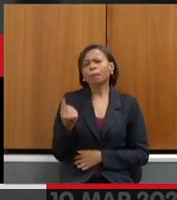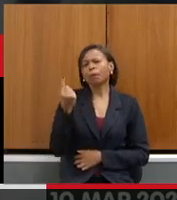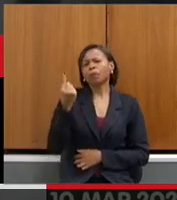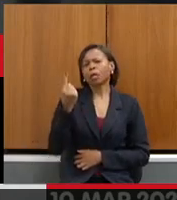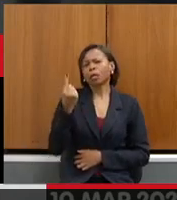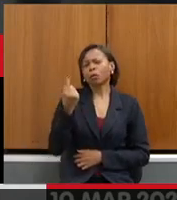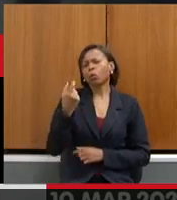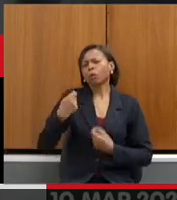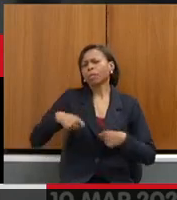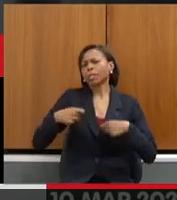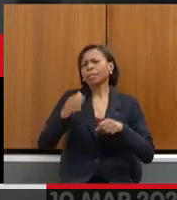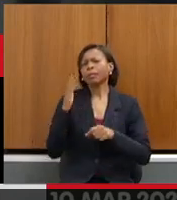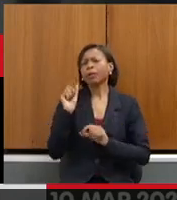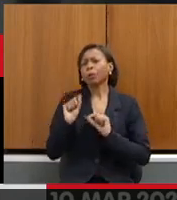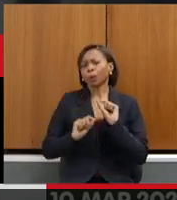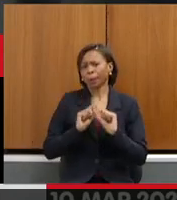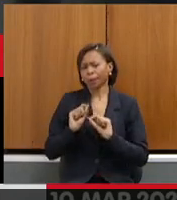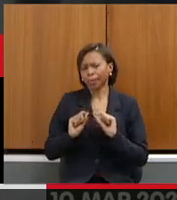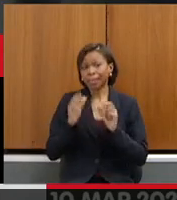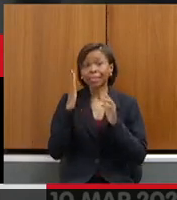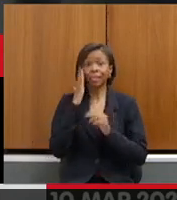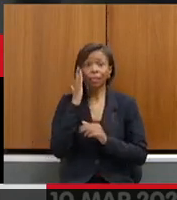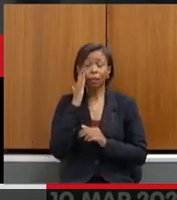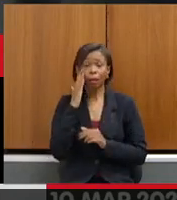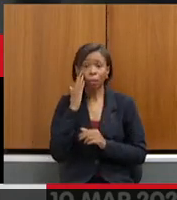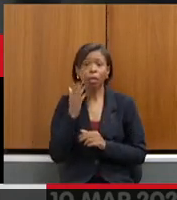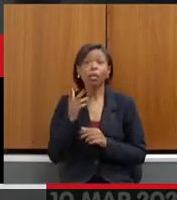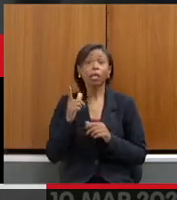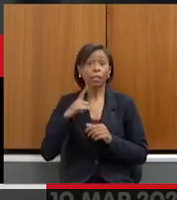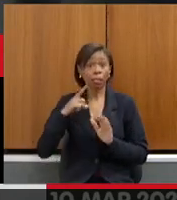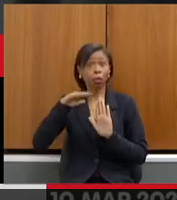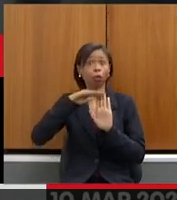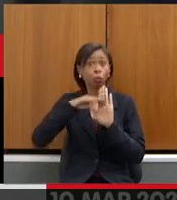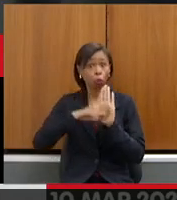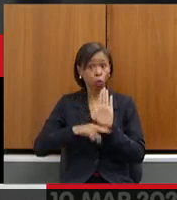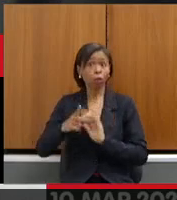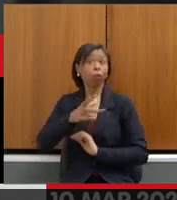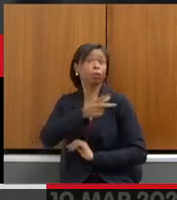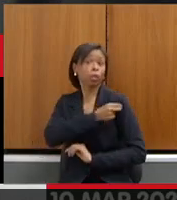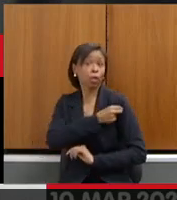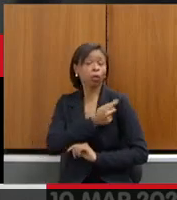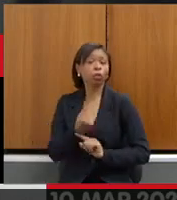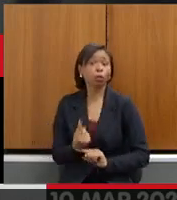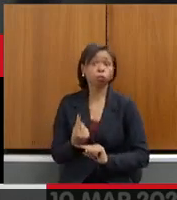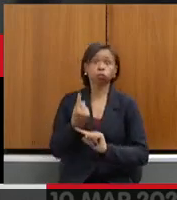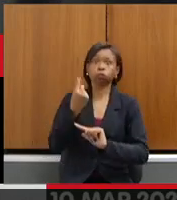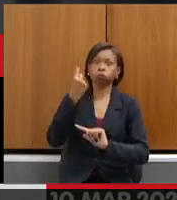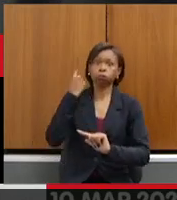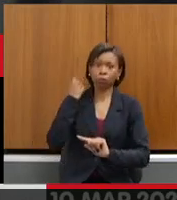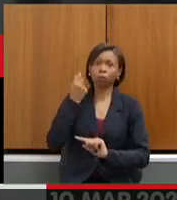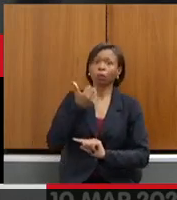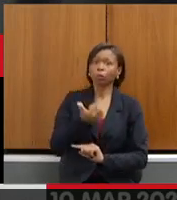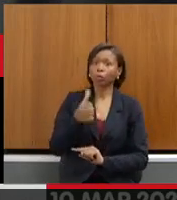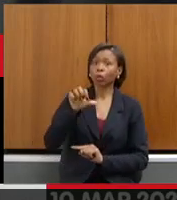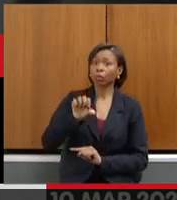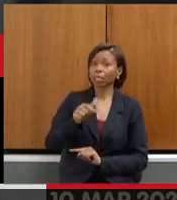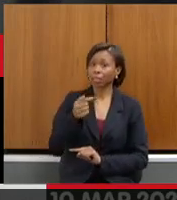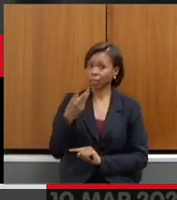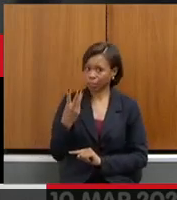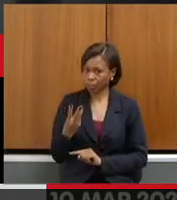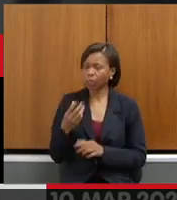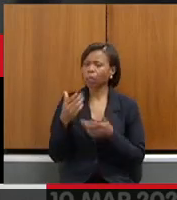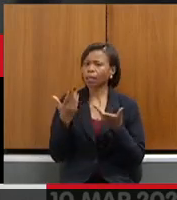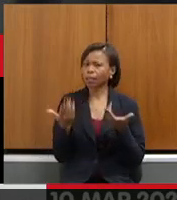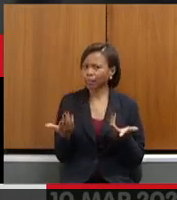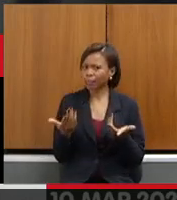que tem que ter que existe um programa nacional de imunização desde 973 esse programa nacional de imunização ele